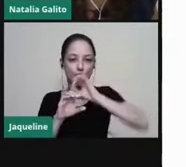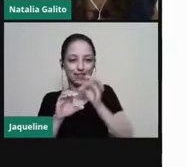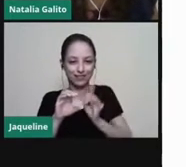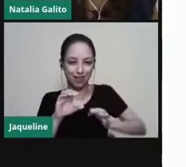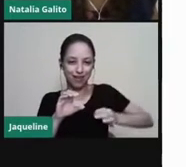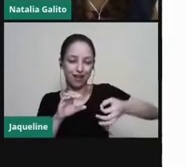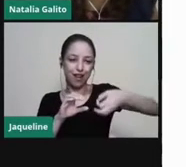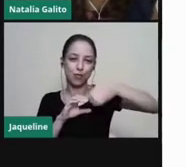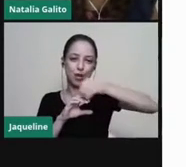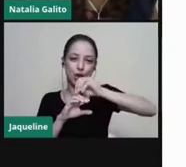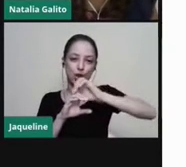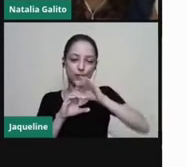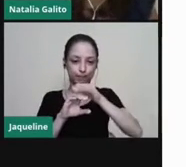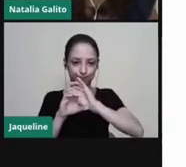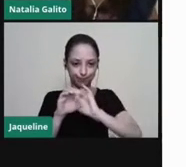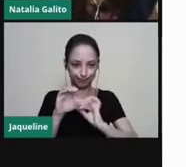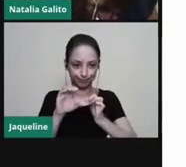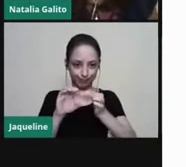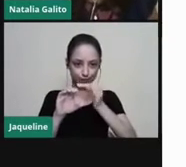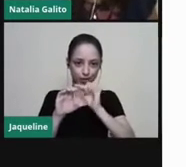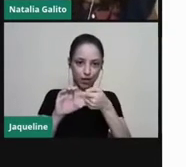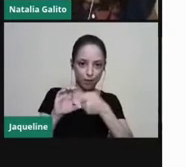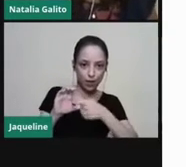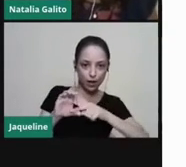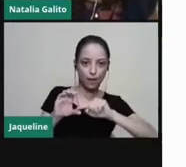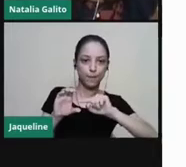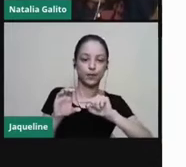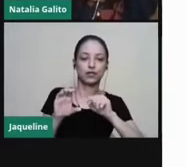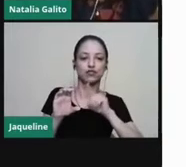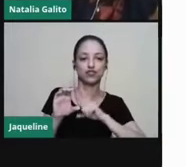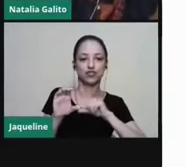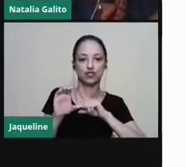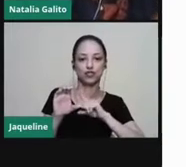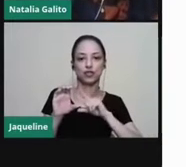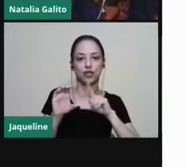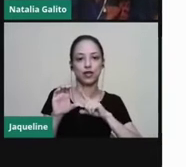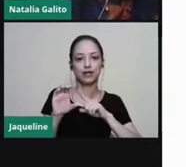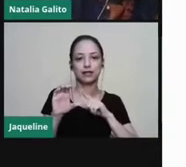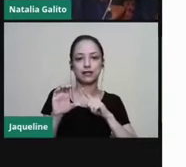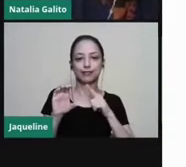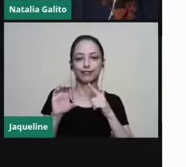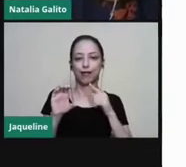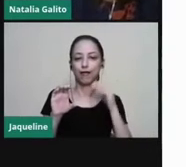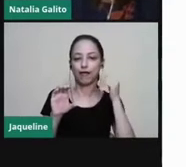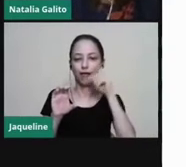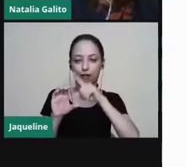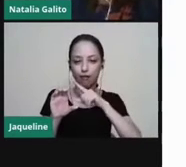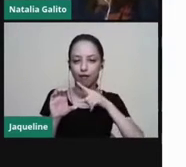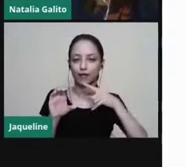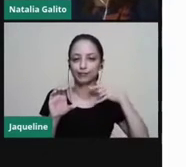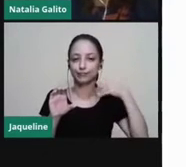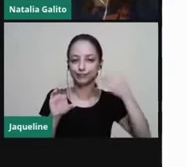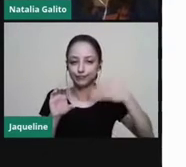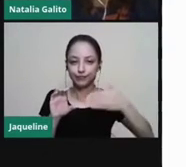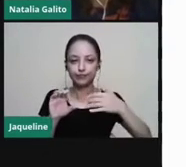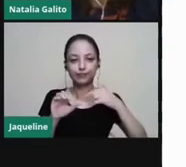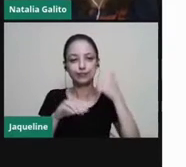endotelial, quando está nesse processo de disfunção, ou